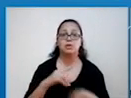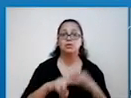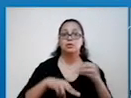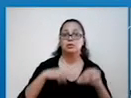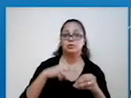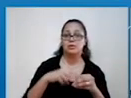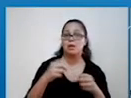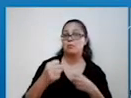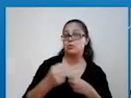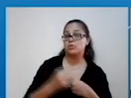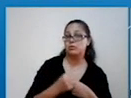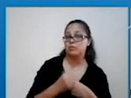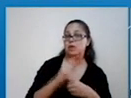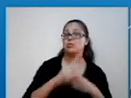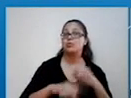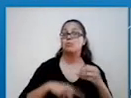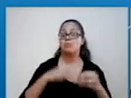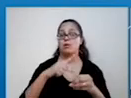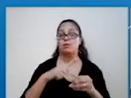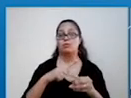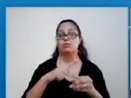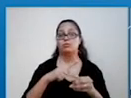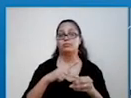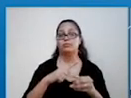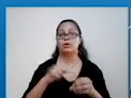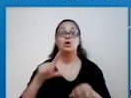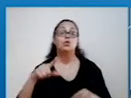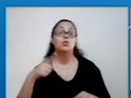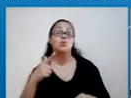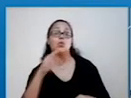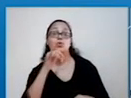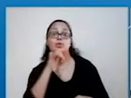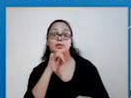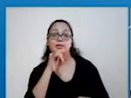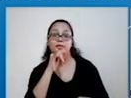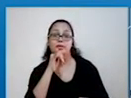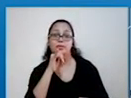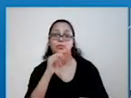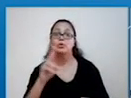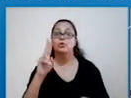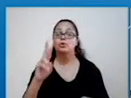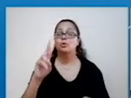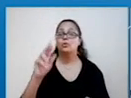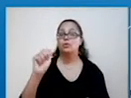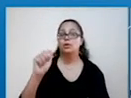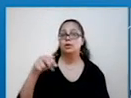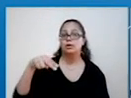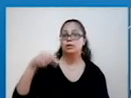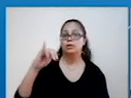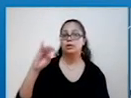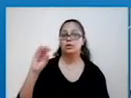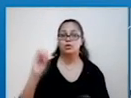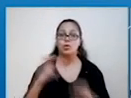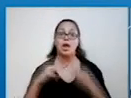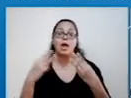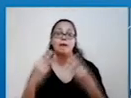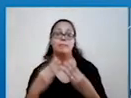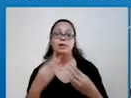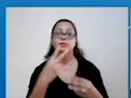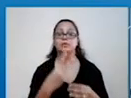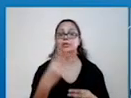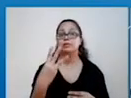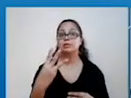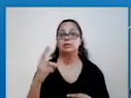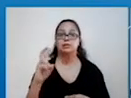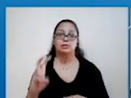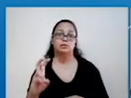de prótons. Aqui no outro exemplo, nós temos o urânio, onde nós temos a massa 235